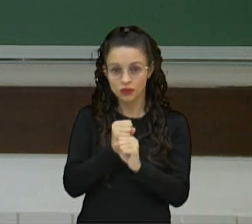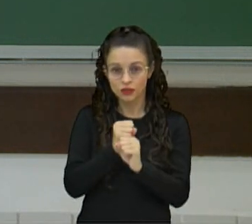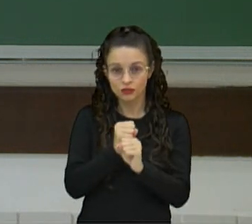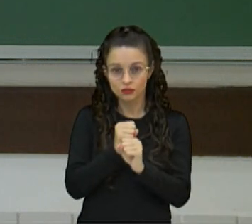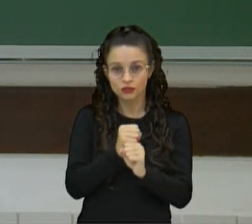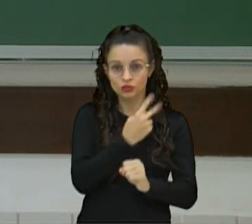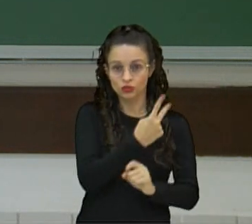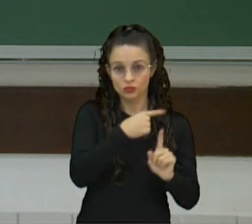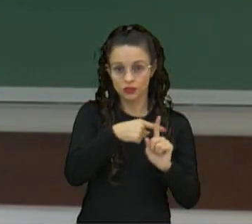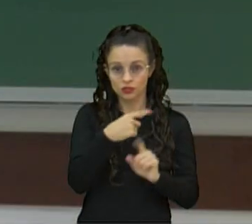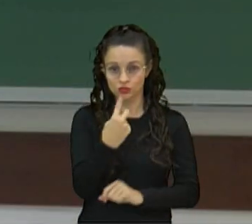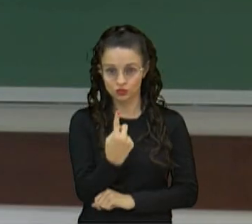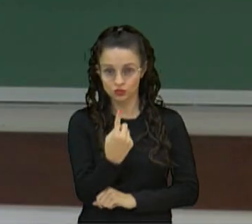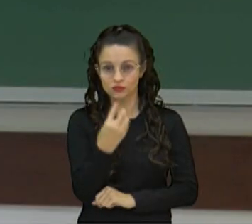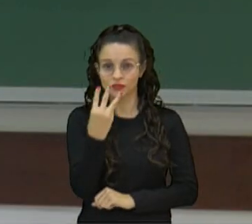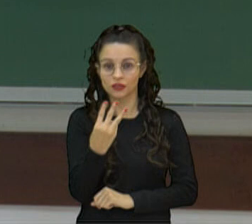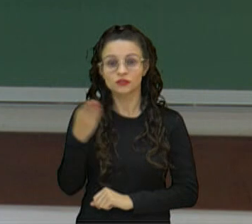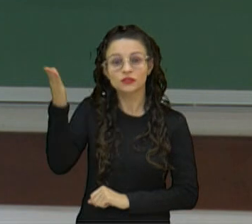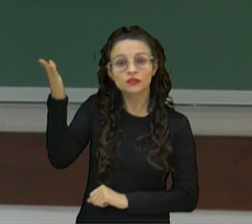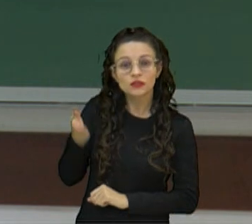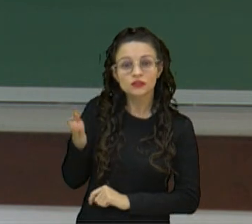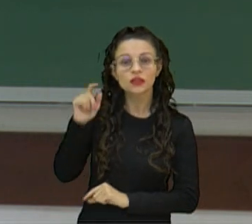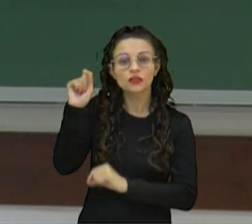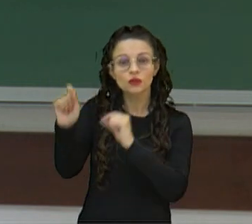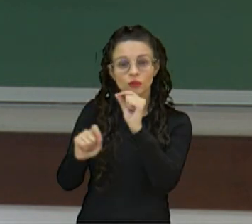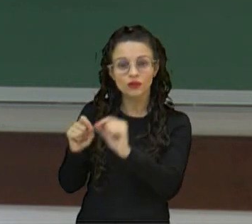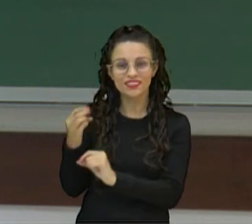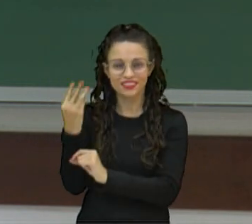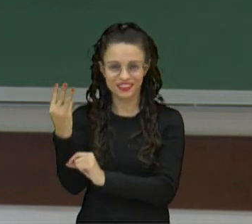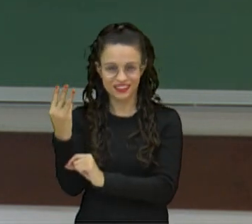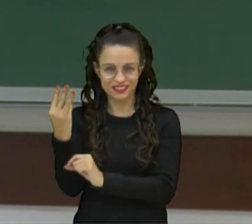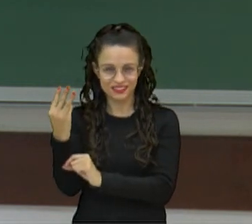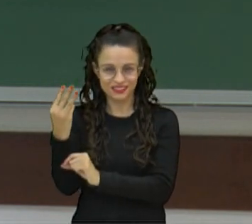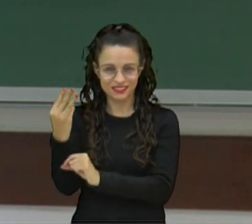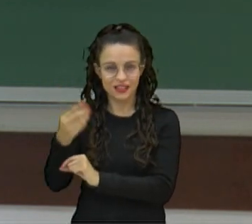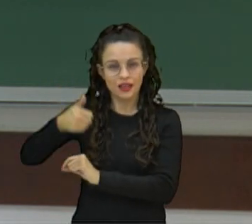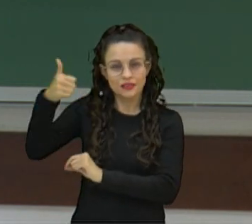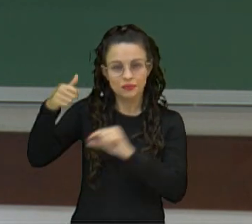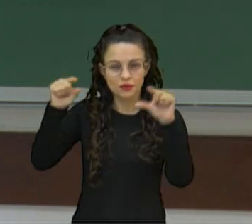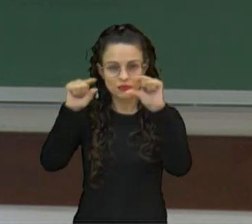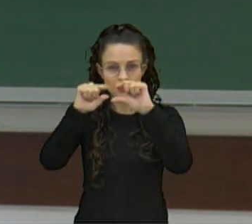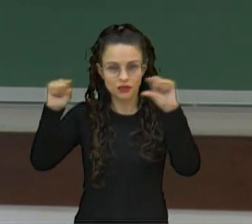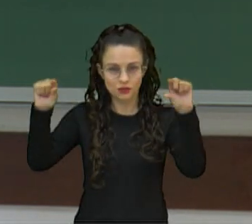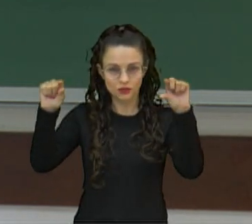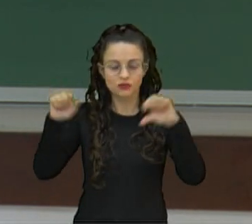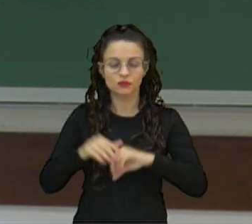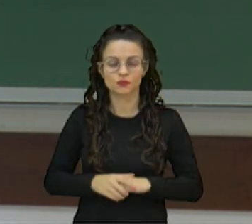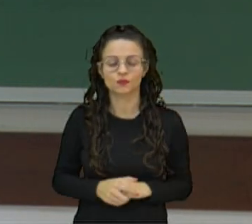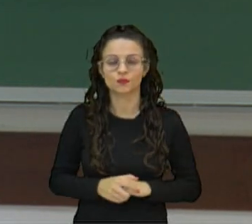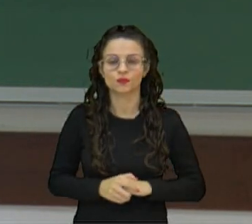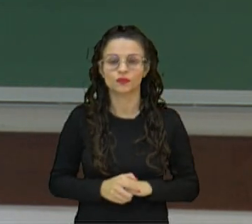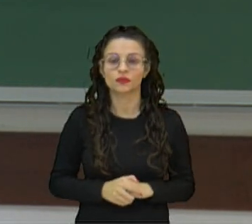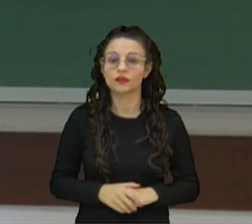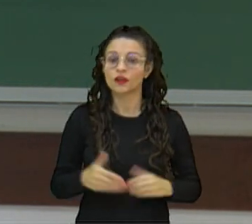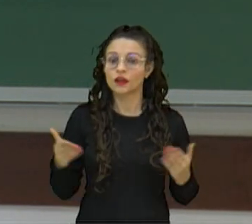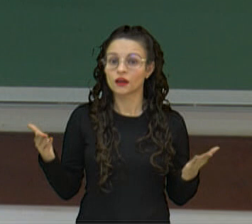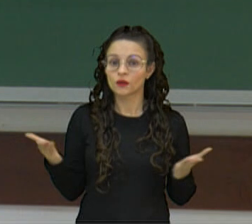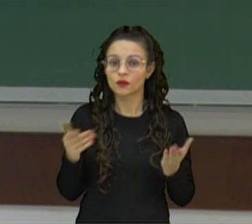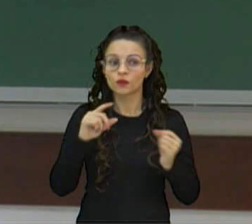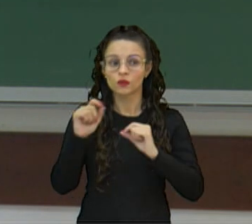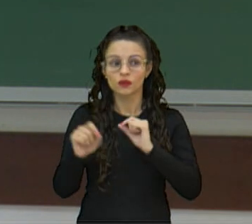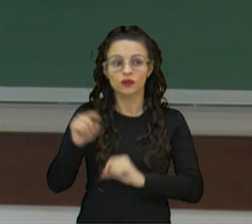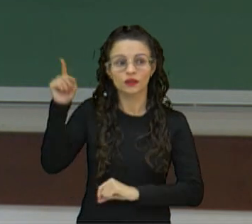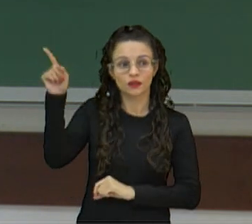2 mais 1, 3, vão cancelar com o 3 que está lá na primeira equação, no lado dos produtos. Aí eu vou